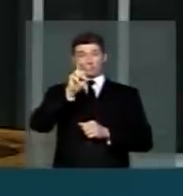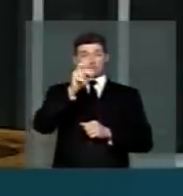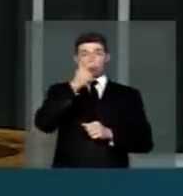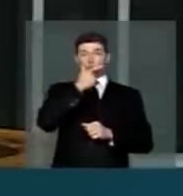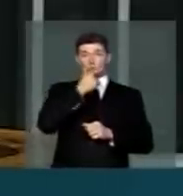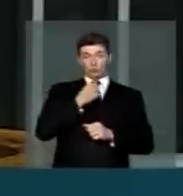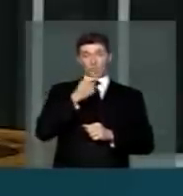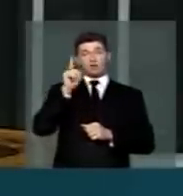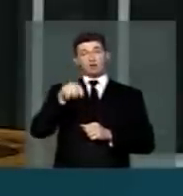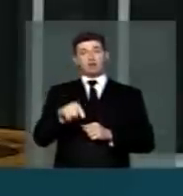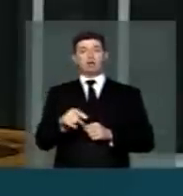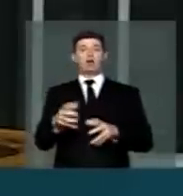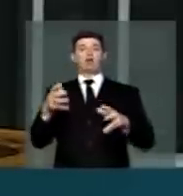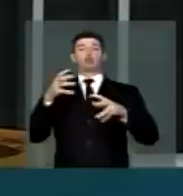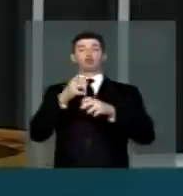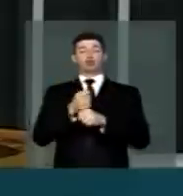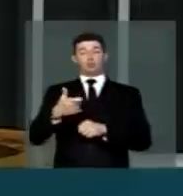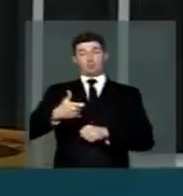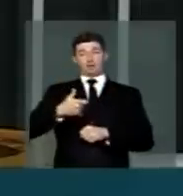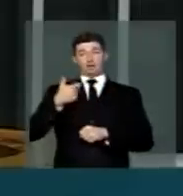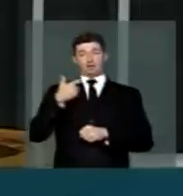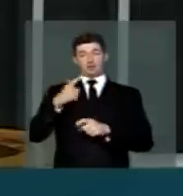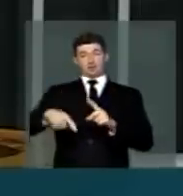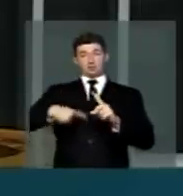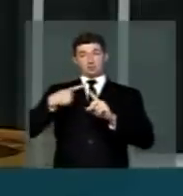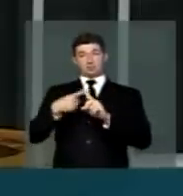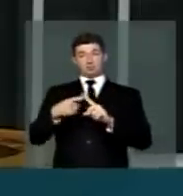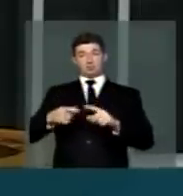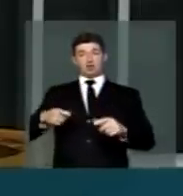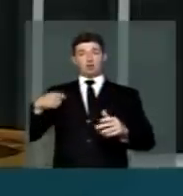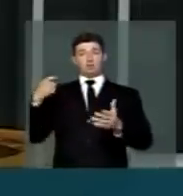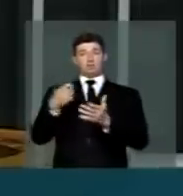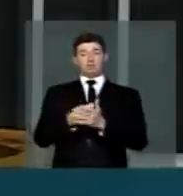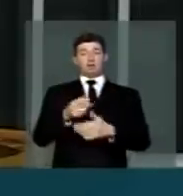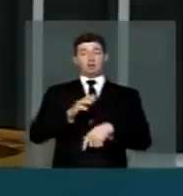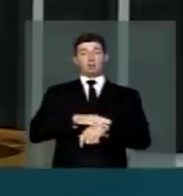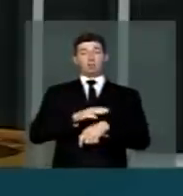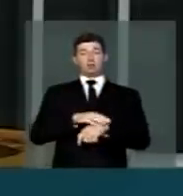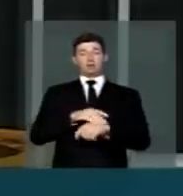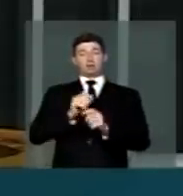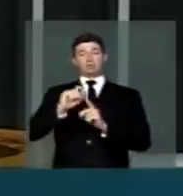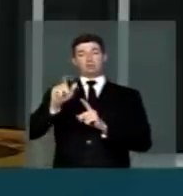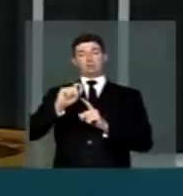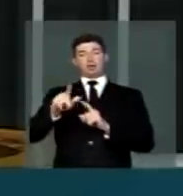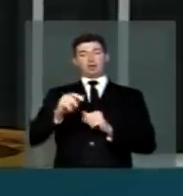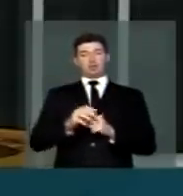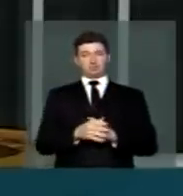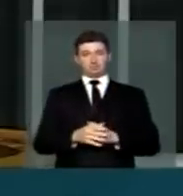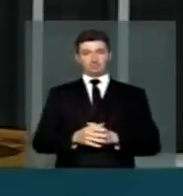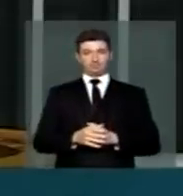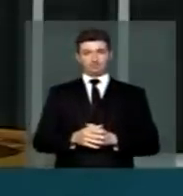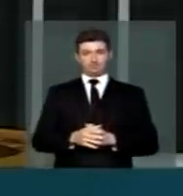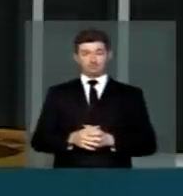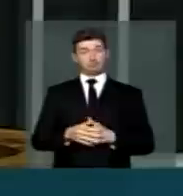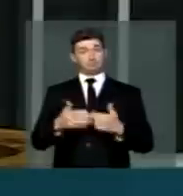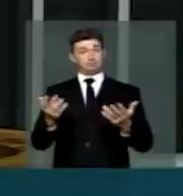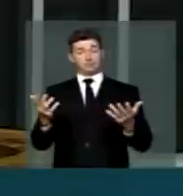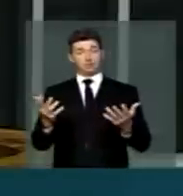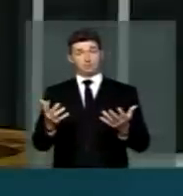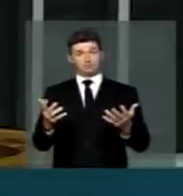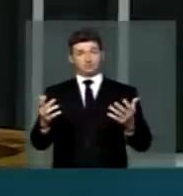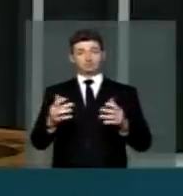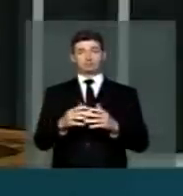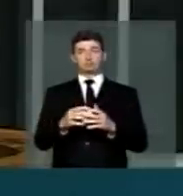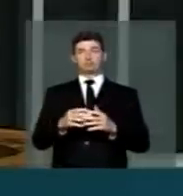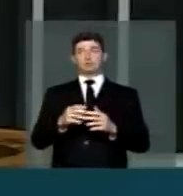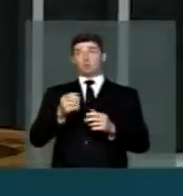homem, que é justamente a soma da idade da pessoa com seu tempo de contribuição. Então,